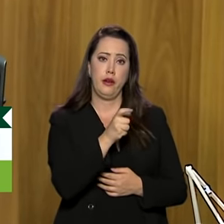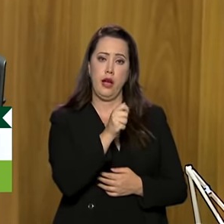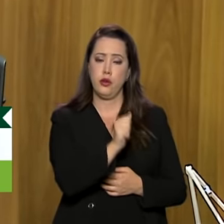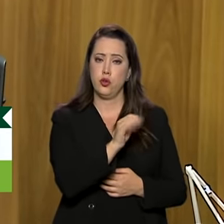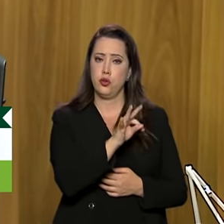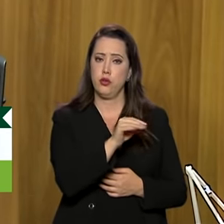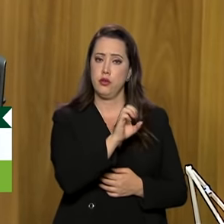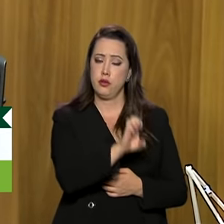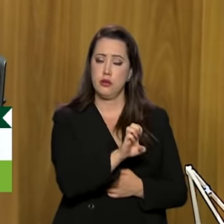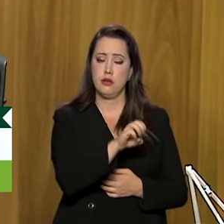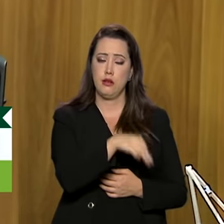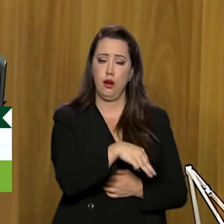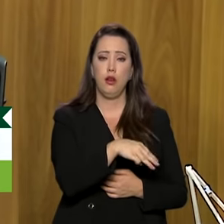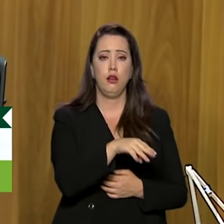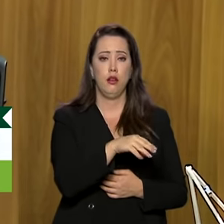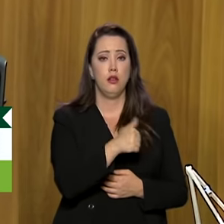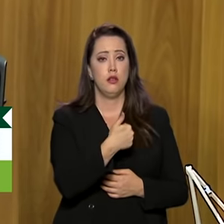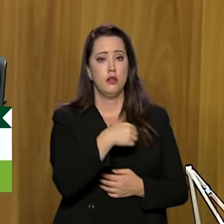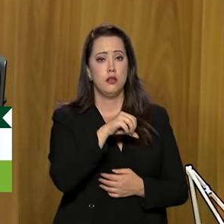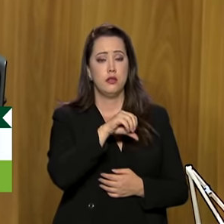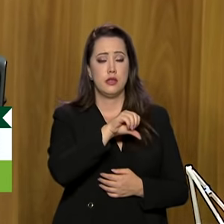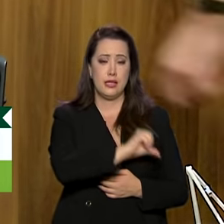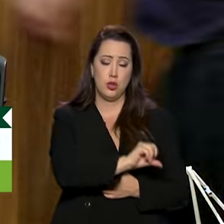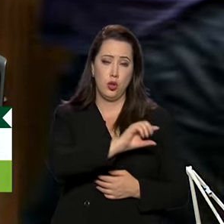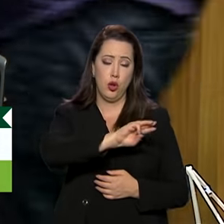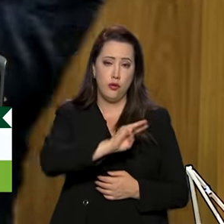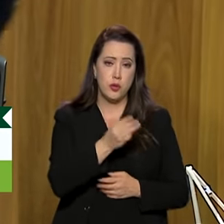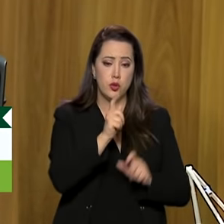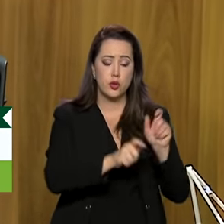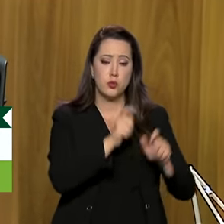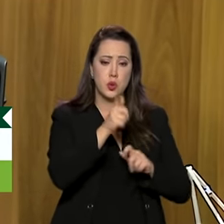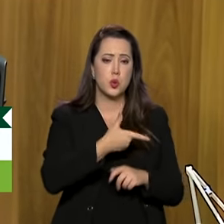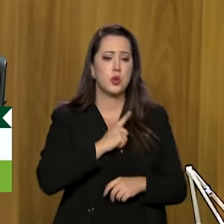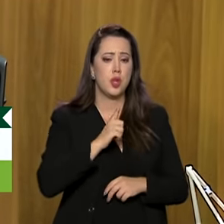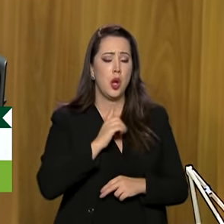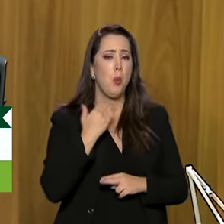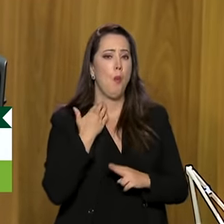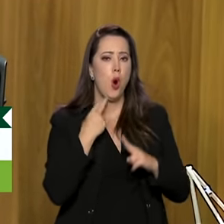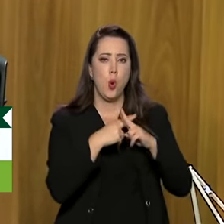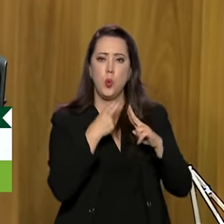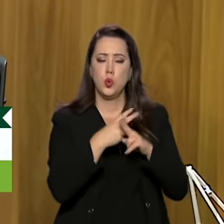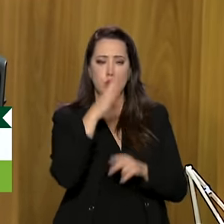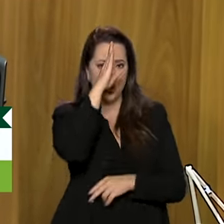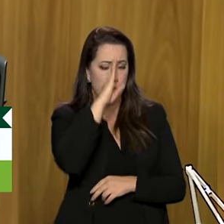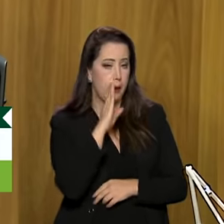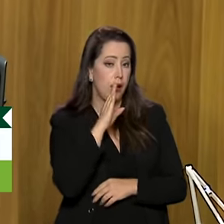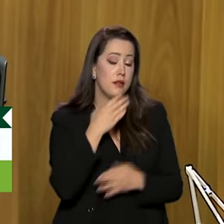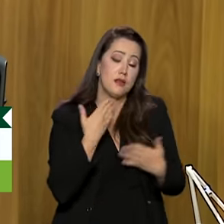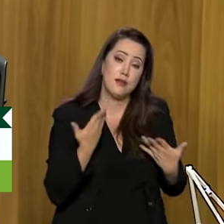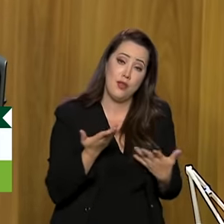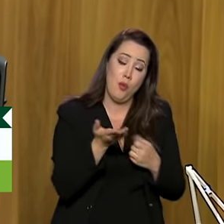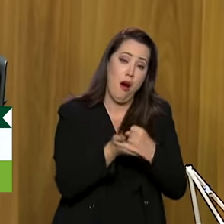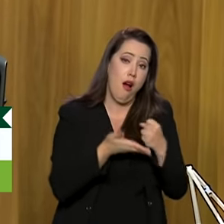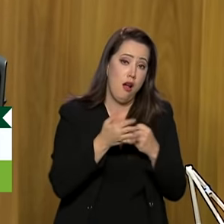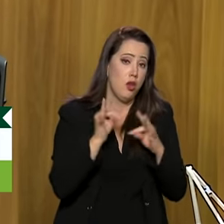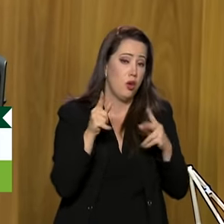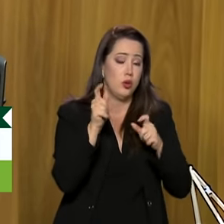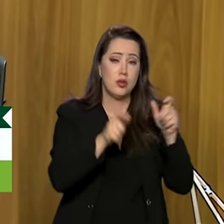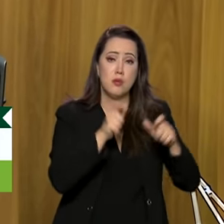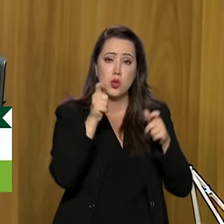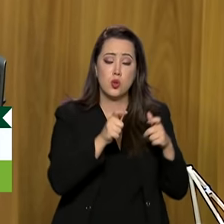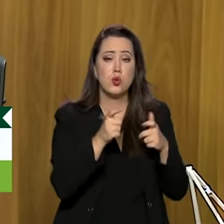109 milhões de brasileiros têm uma conta digital de graça então basicamente todos os caminhoneiros